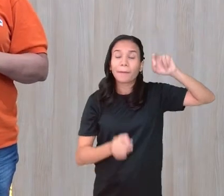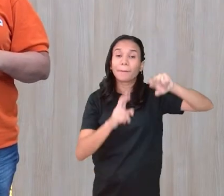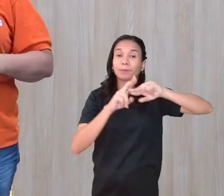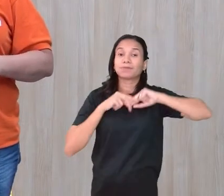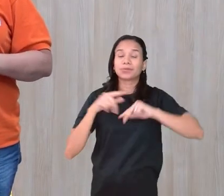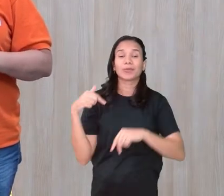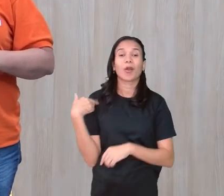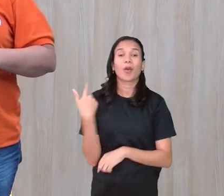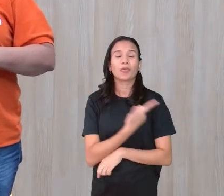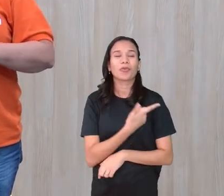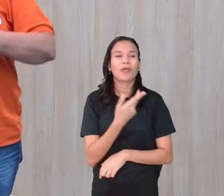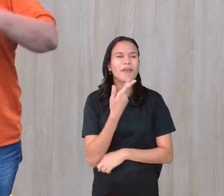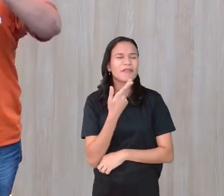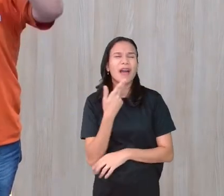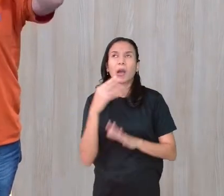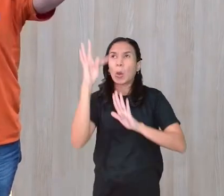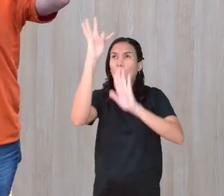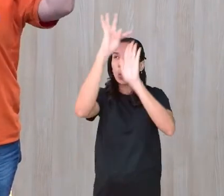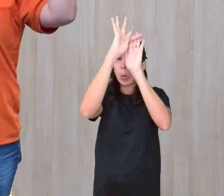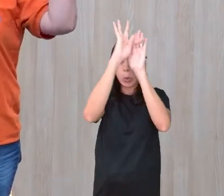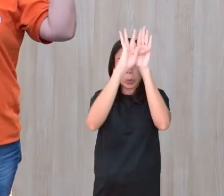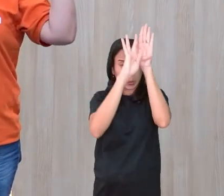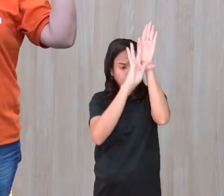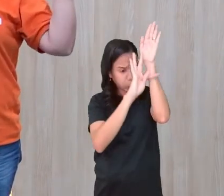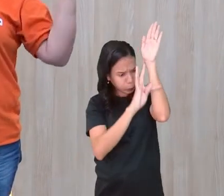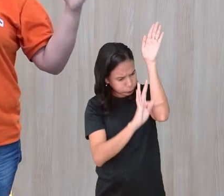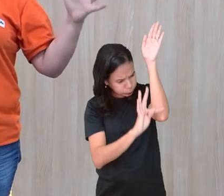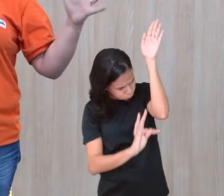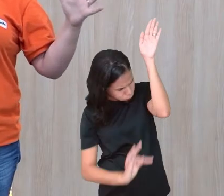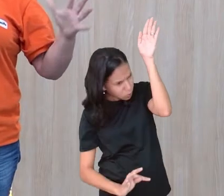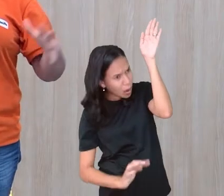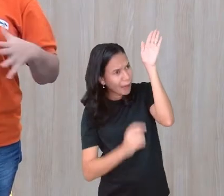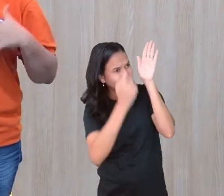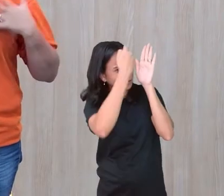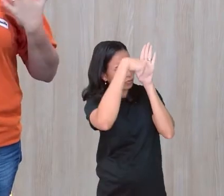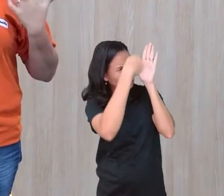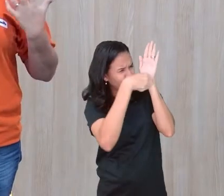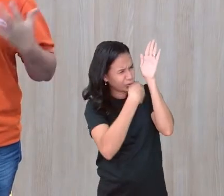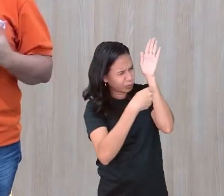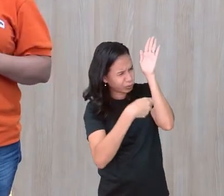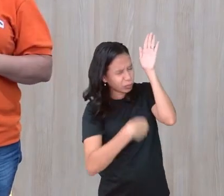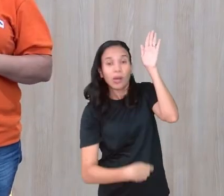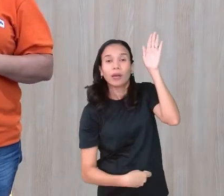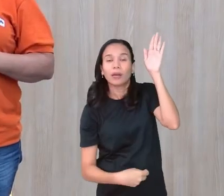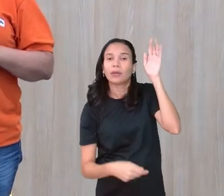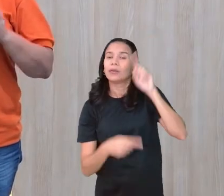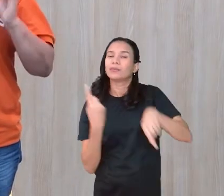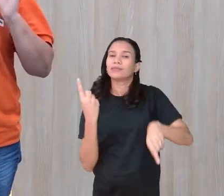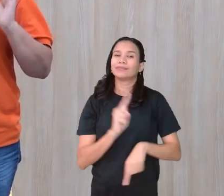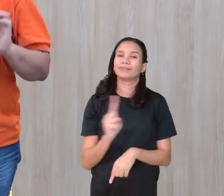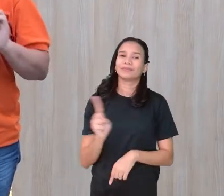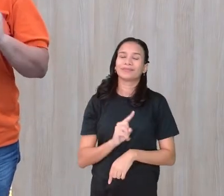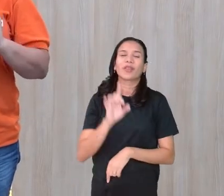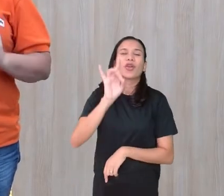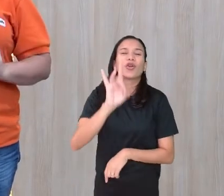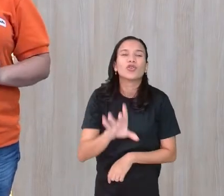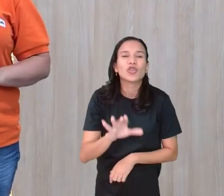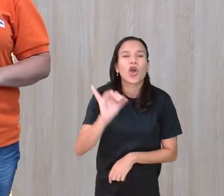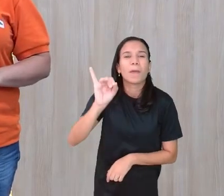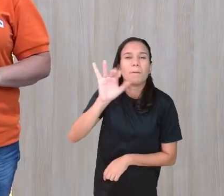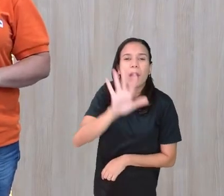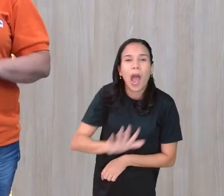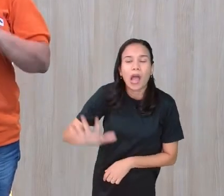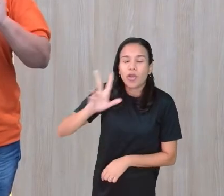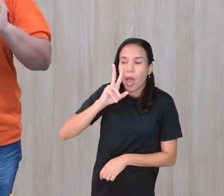vezes achamos que um texto enorme é aqueles textos, né, escritos 3 páginas. Não, às vezes apenas uma